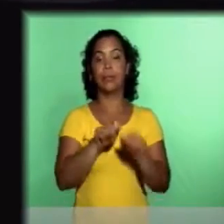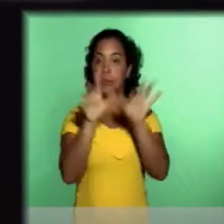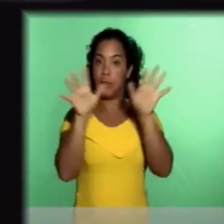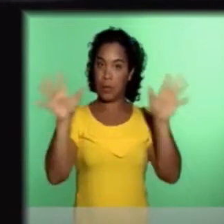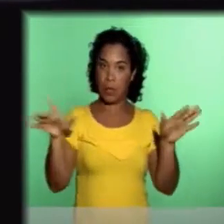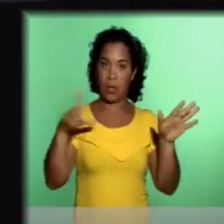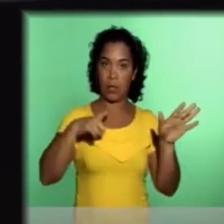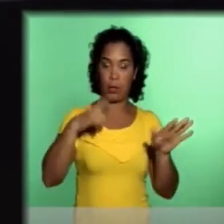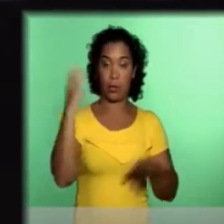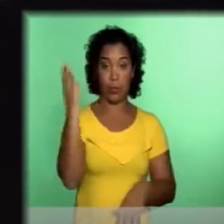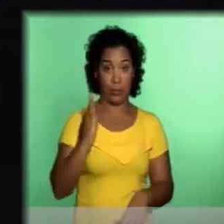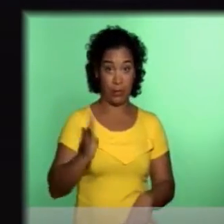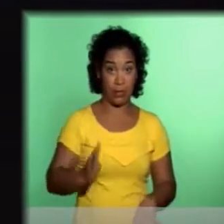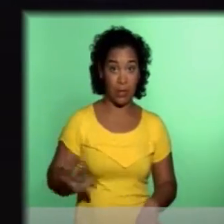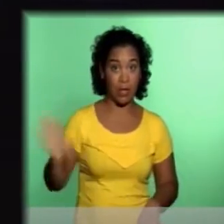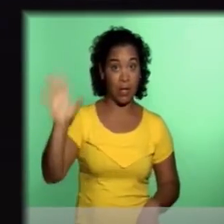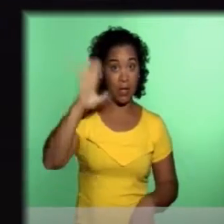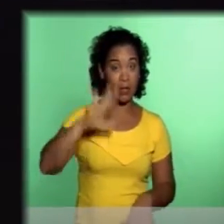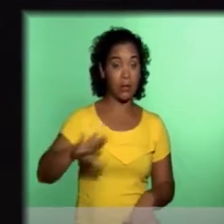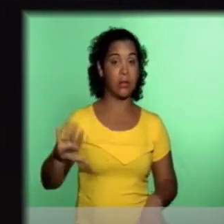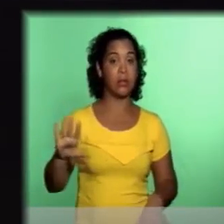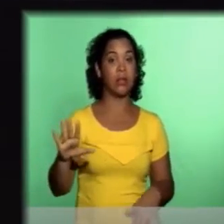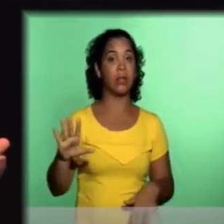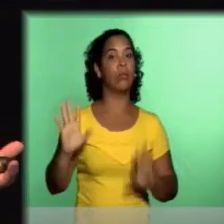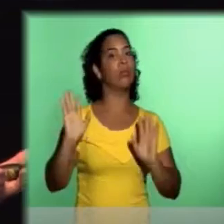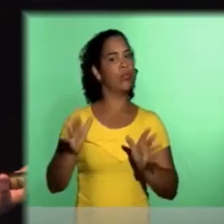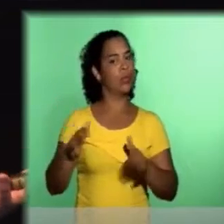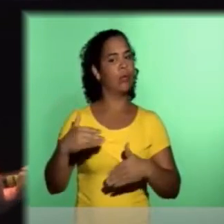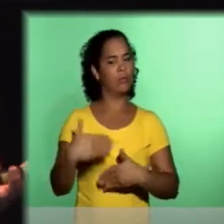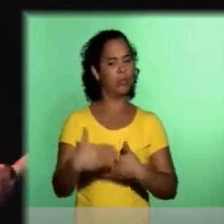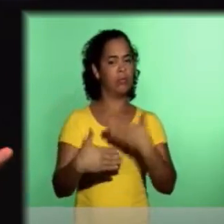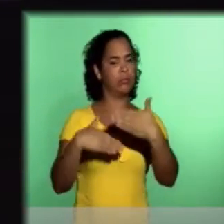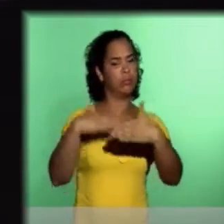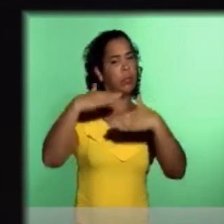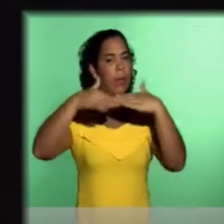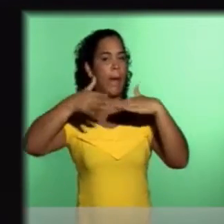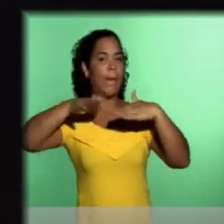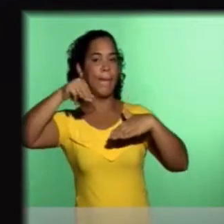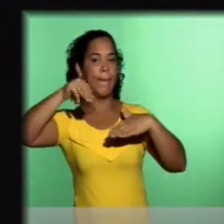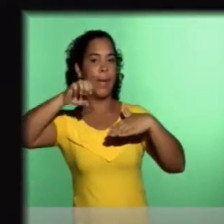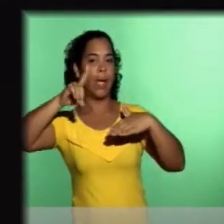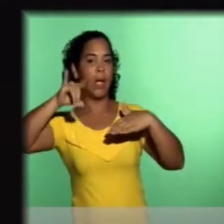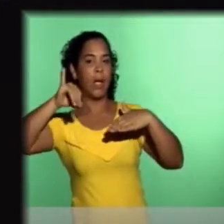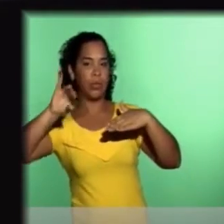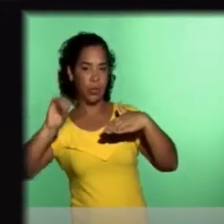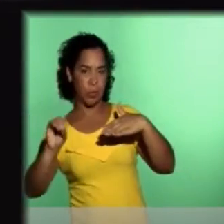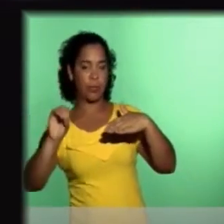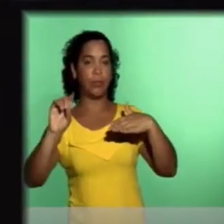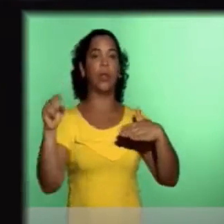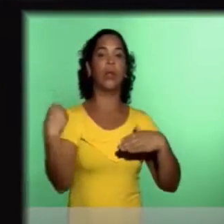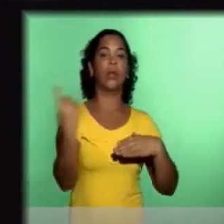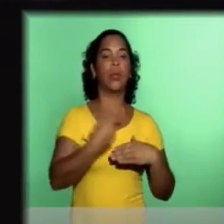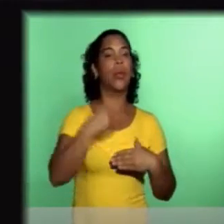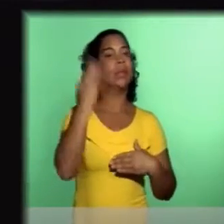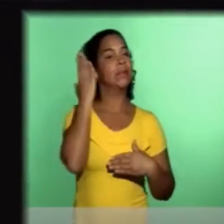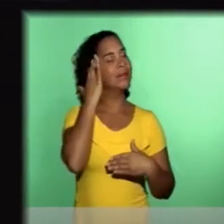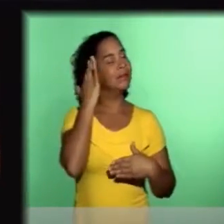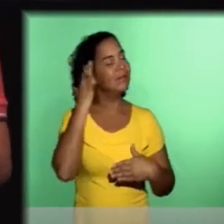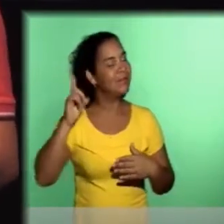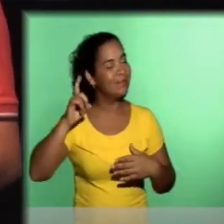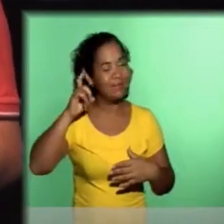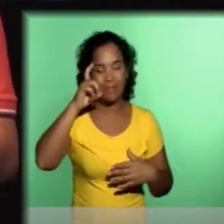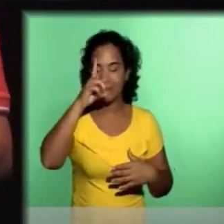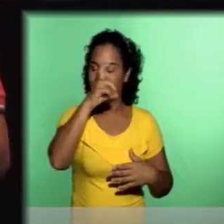O Brasil, no nível internacional, já é um país de desenvolvimento médio. Para nós, a gente observa uma série de dificuldades do